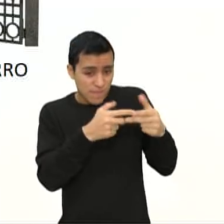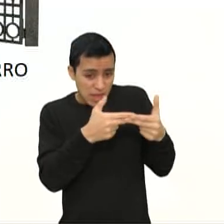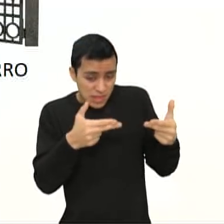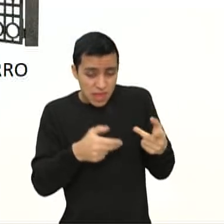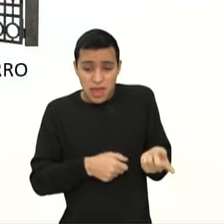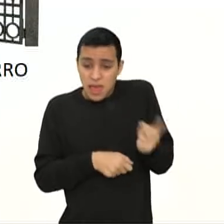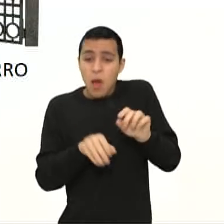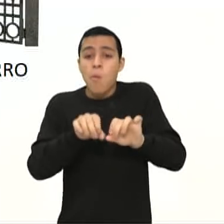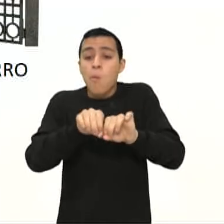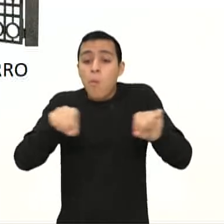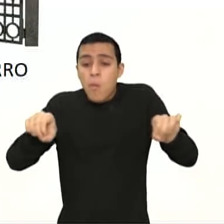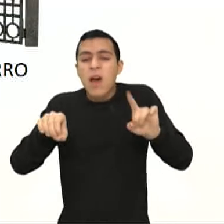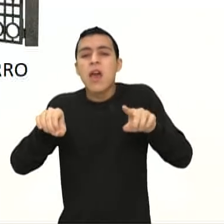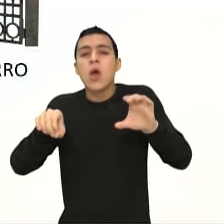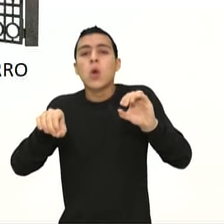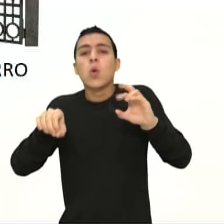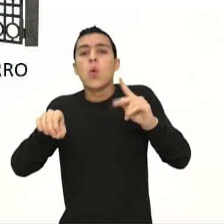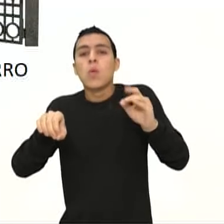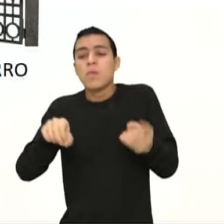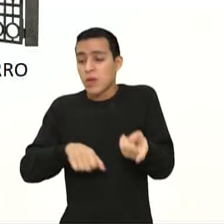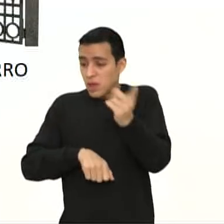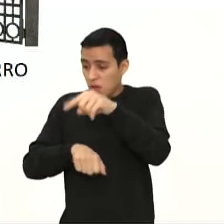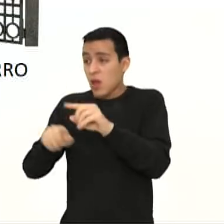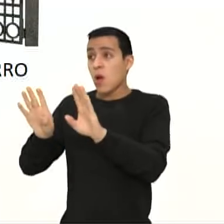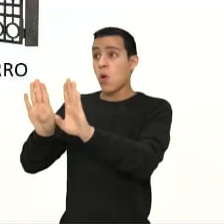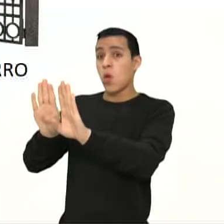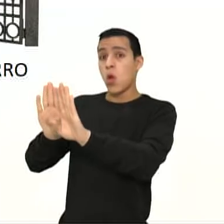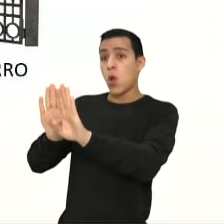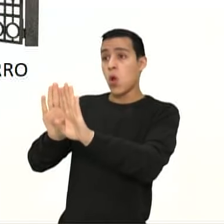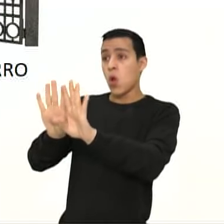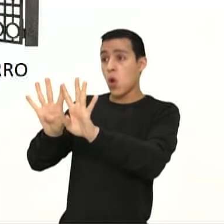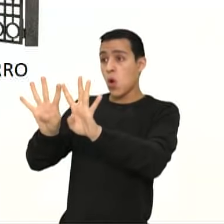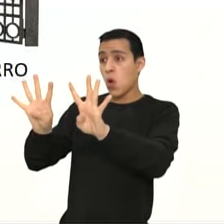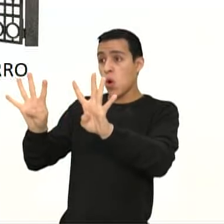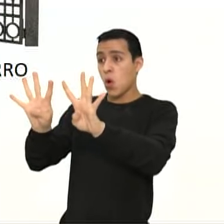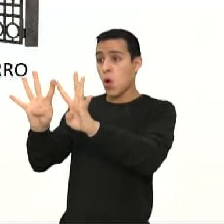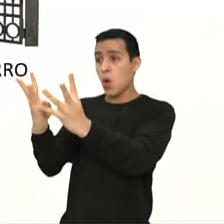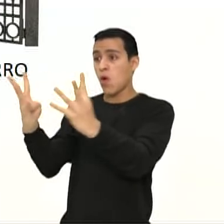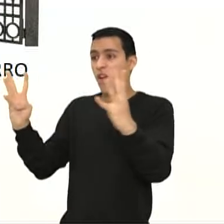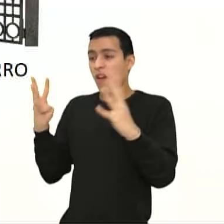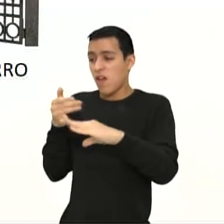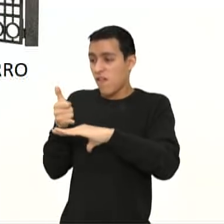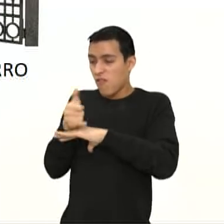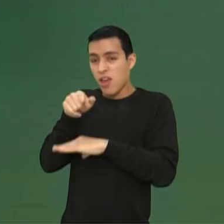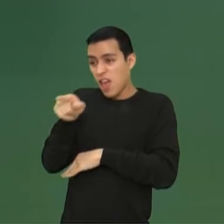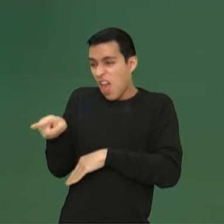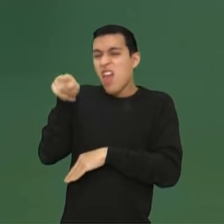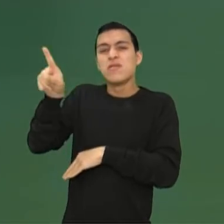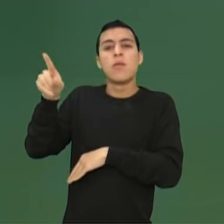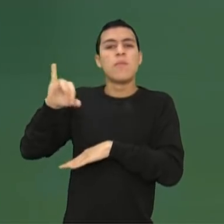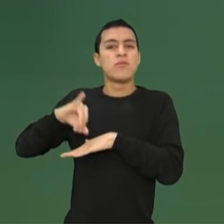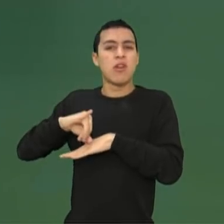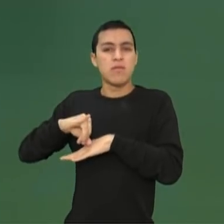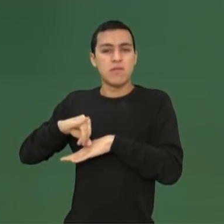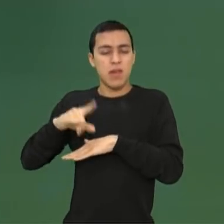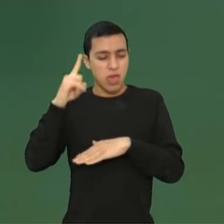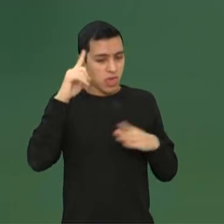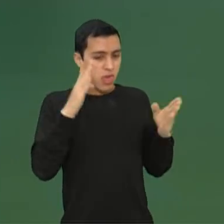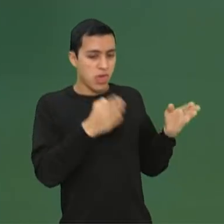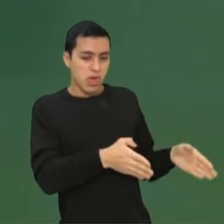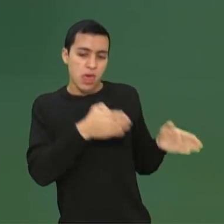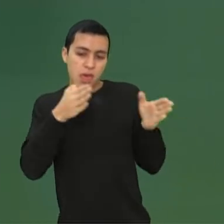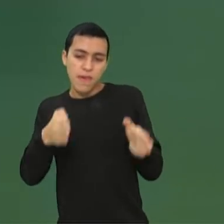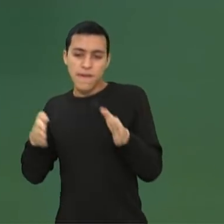de ferro é o corpo e o portão que é feito de ferro é o nosso objeto. Então, vamos